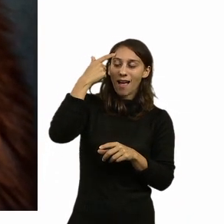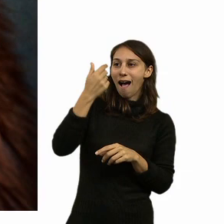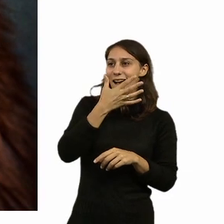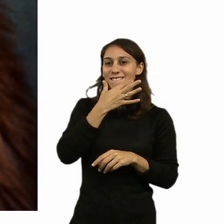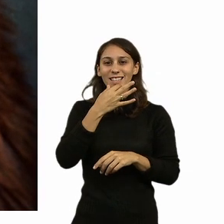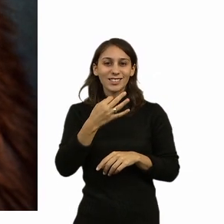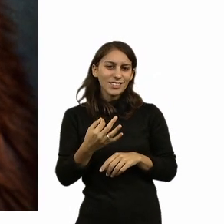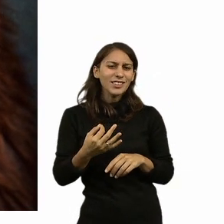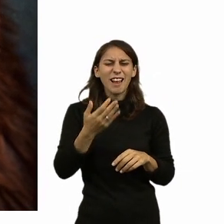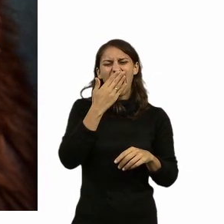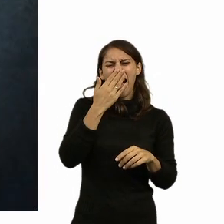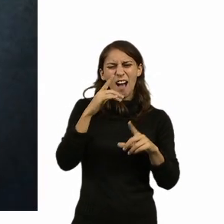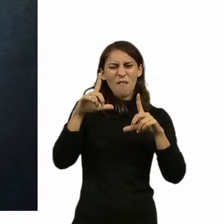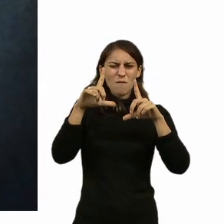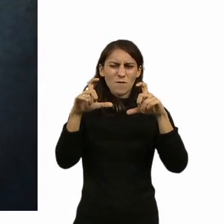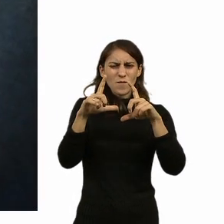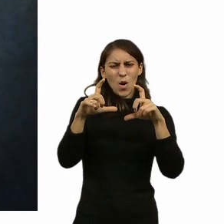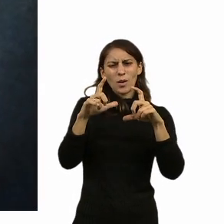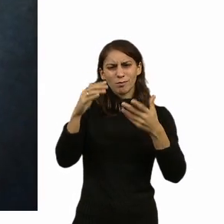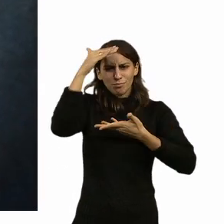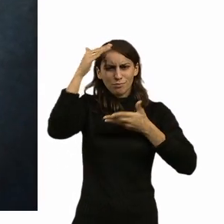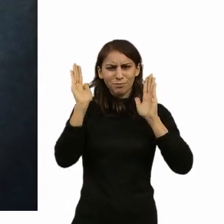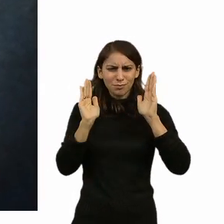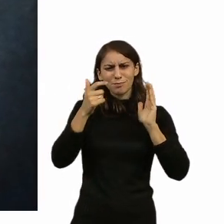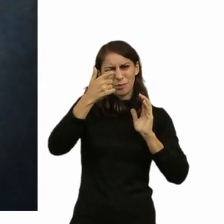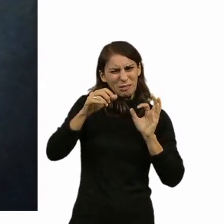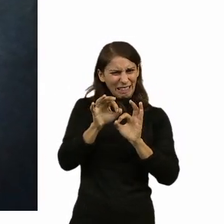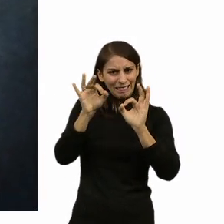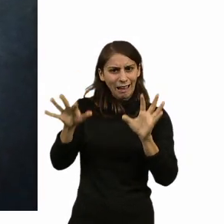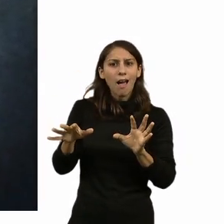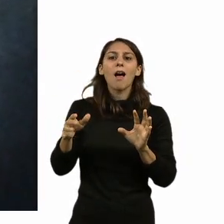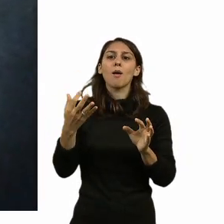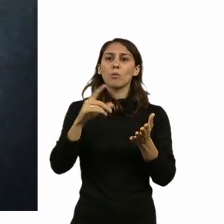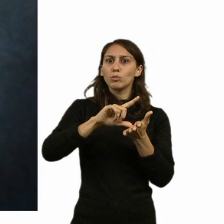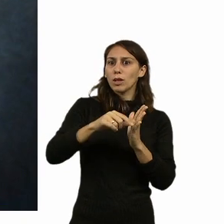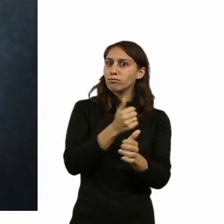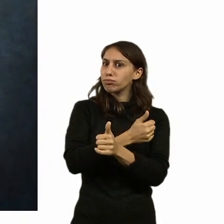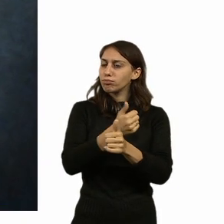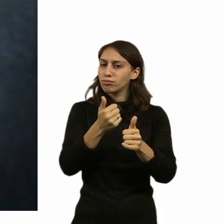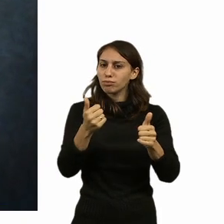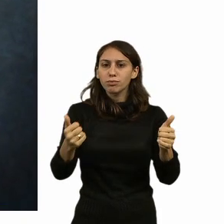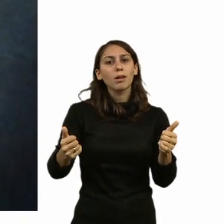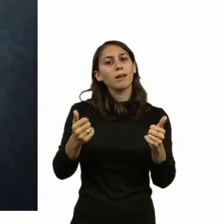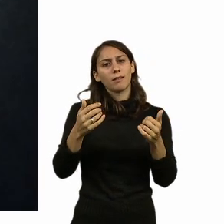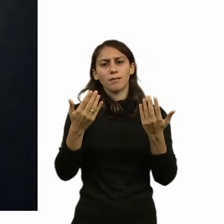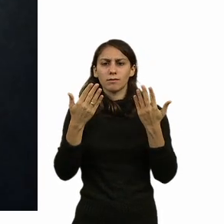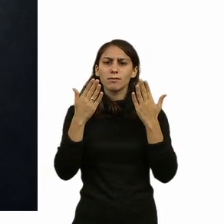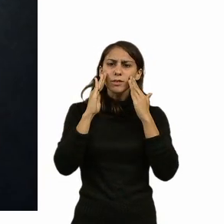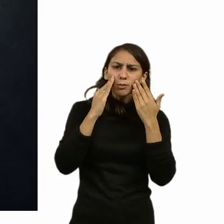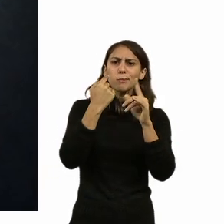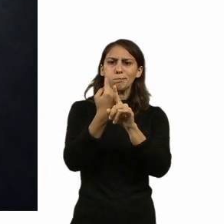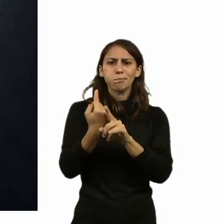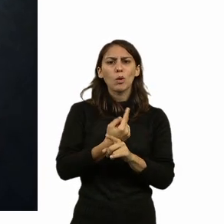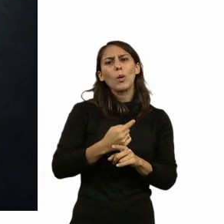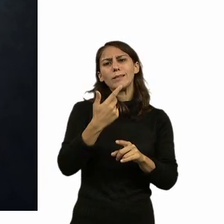ideia para a associação. Aquilo correu muito bem, teve centenas de partilhas nas redes sociais, alguns animais foram adotados e eu depois